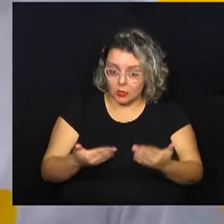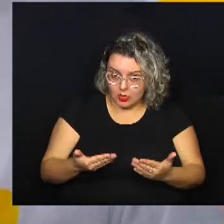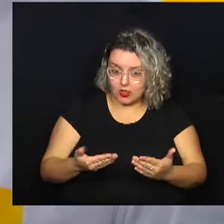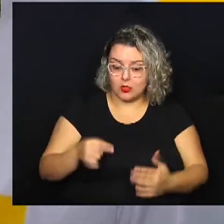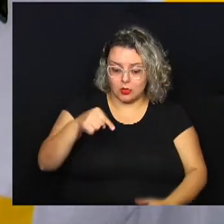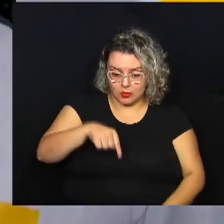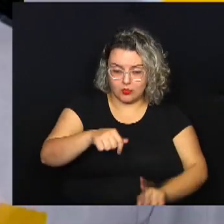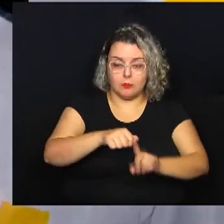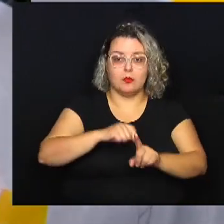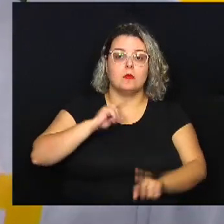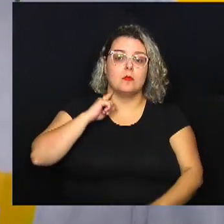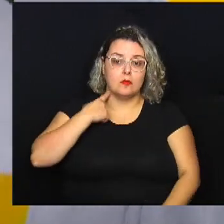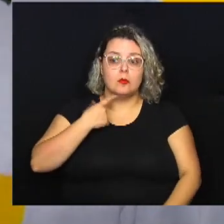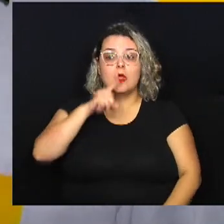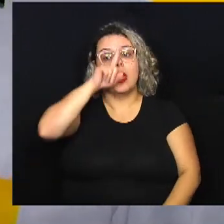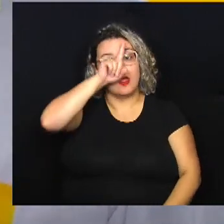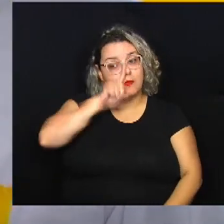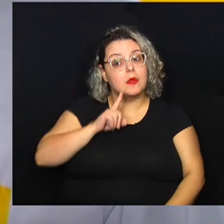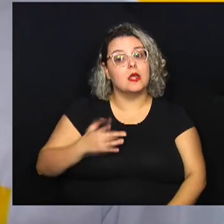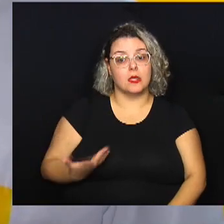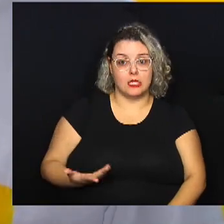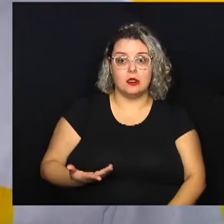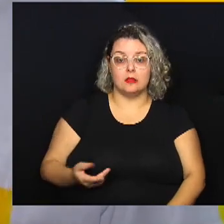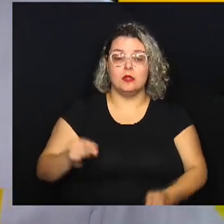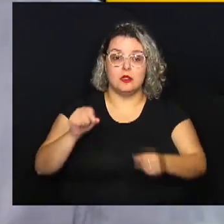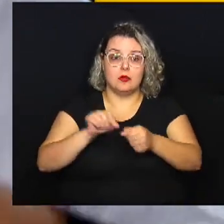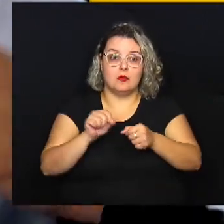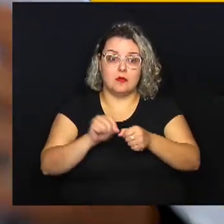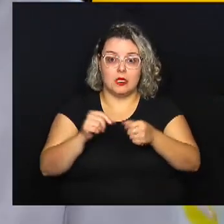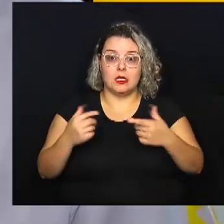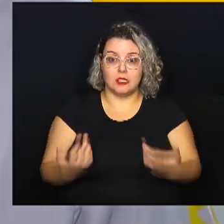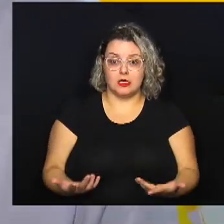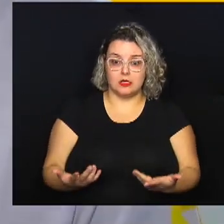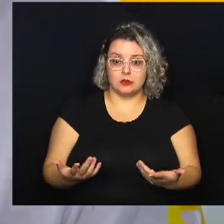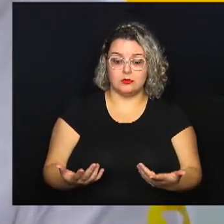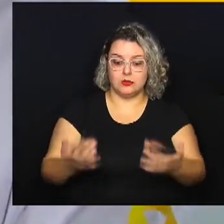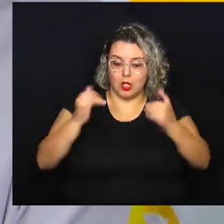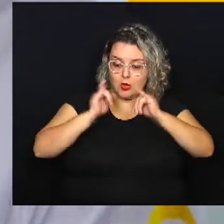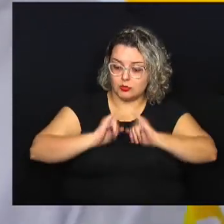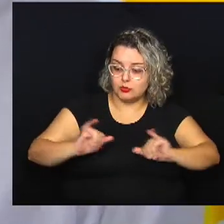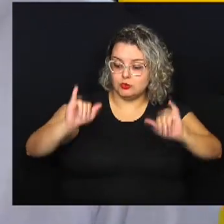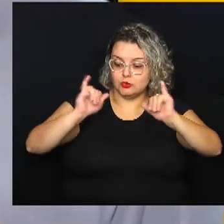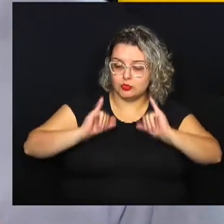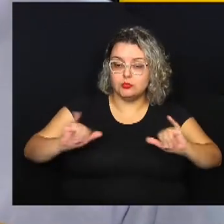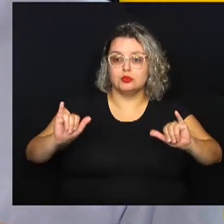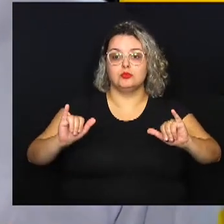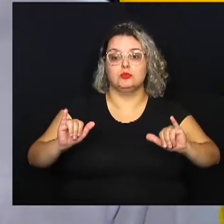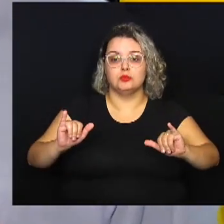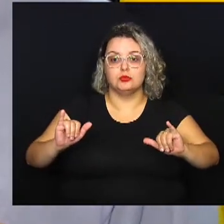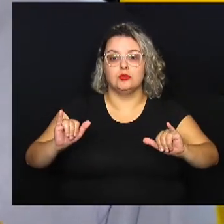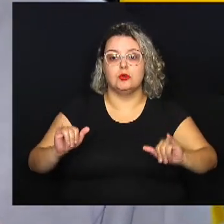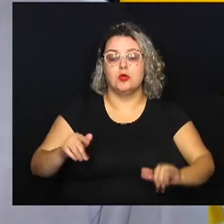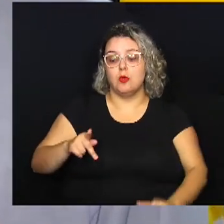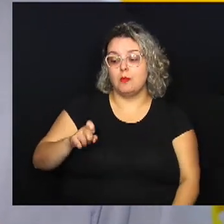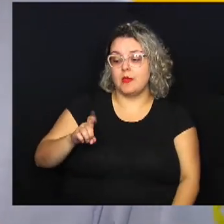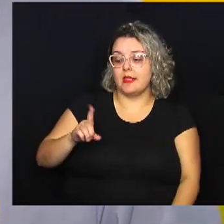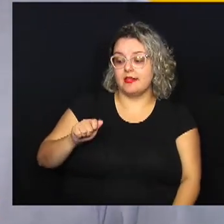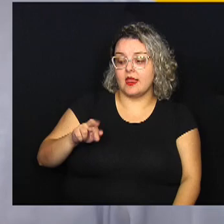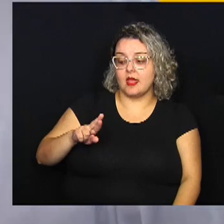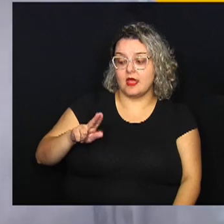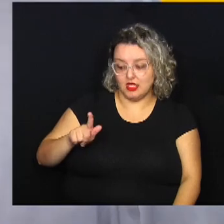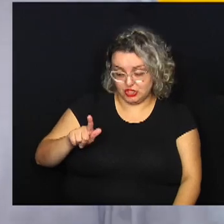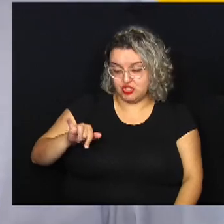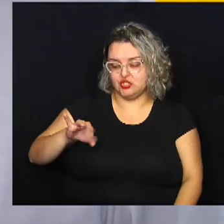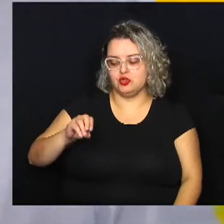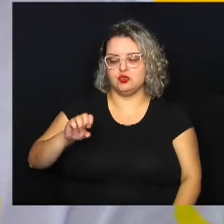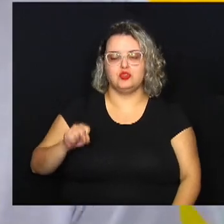de Maio Amarelo, fazendo as campanhas, os pedágios de conscientização da população.